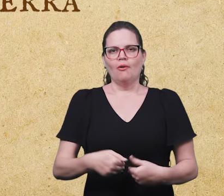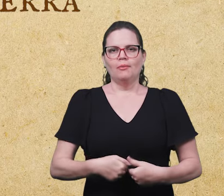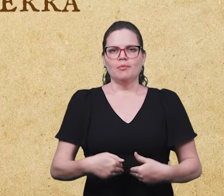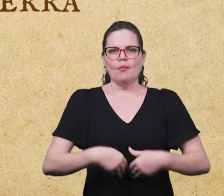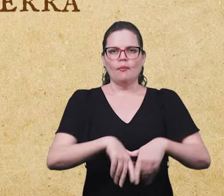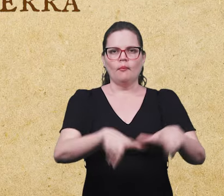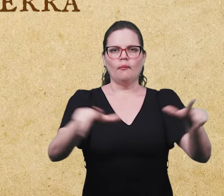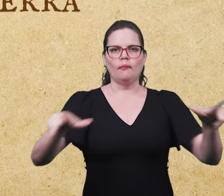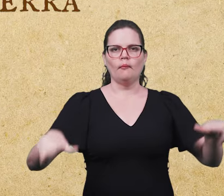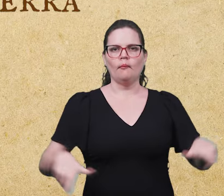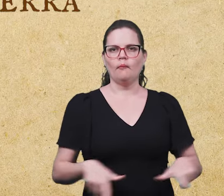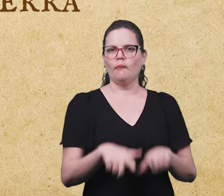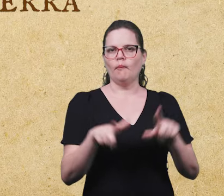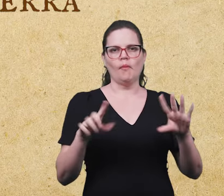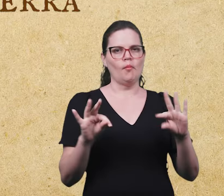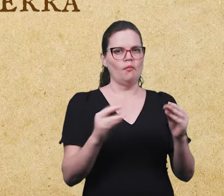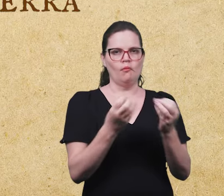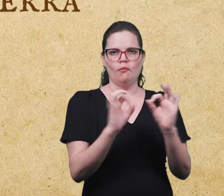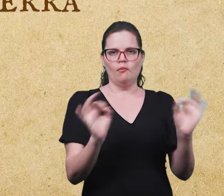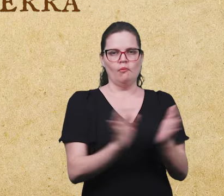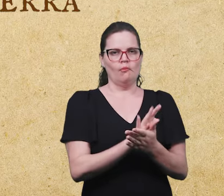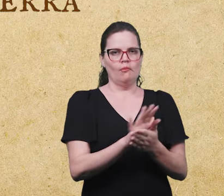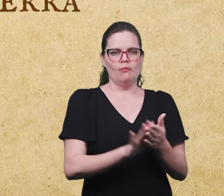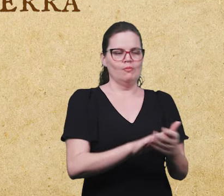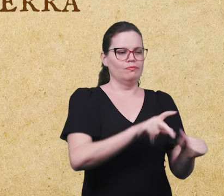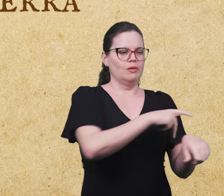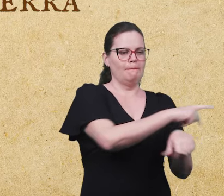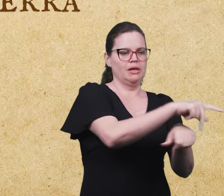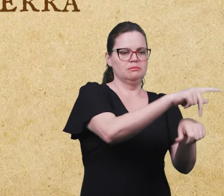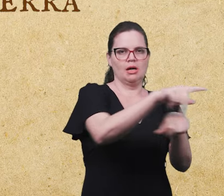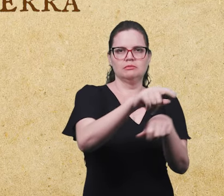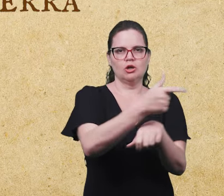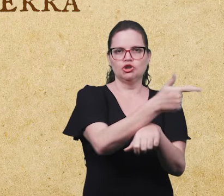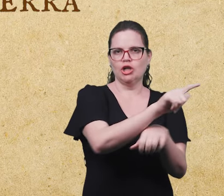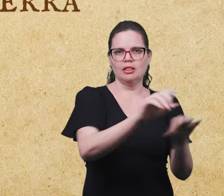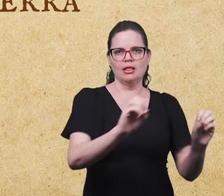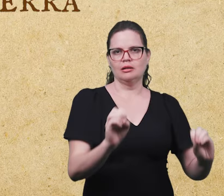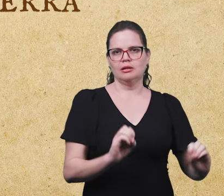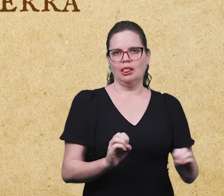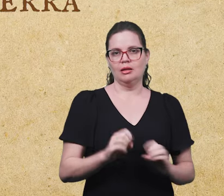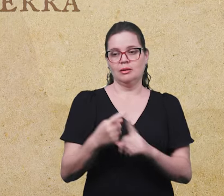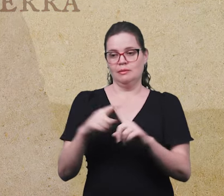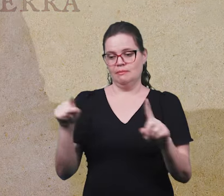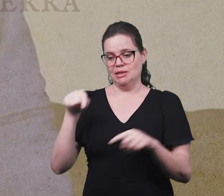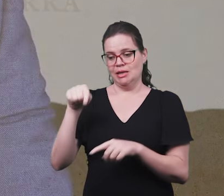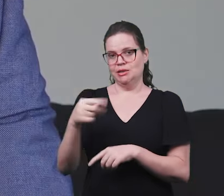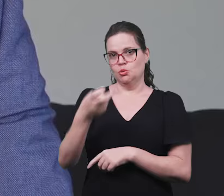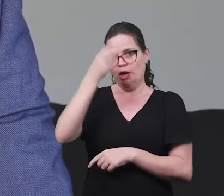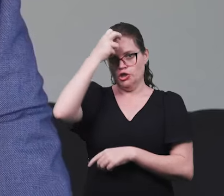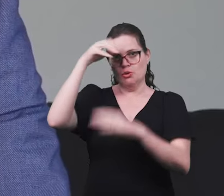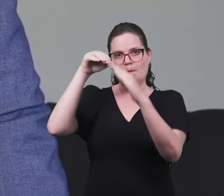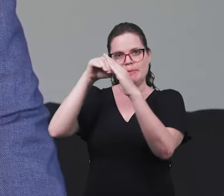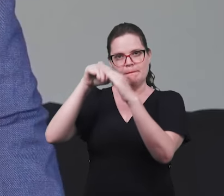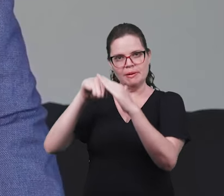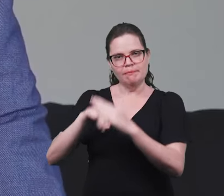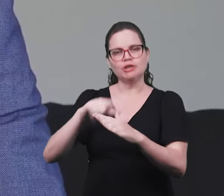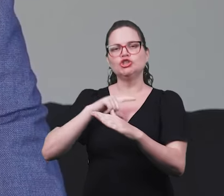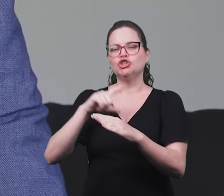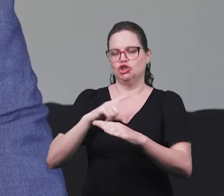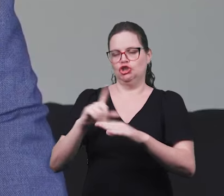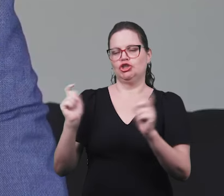fome em todas as terras, mas em toda a terra do Egito havia pão. Durante os anos de